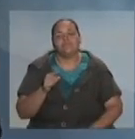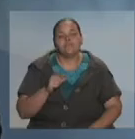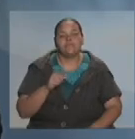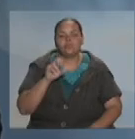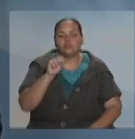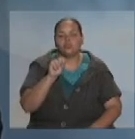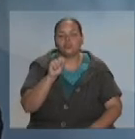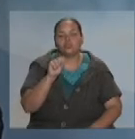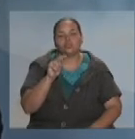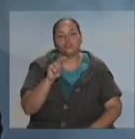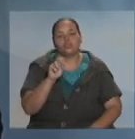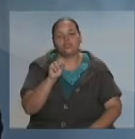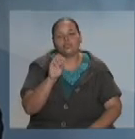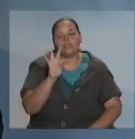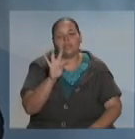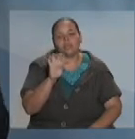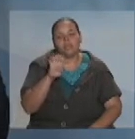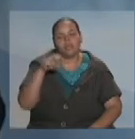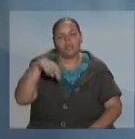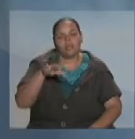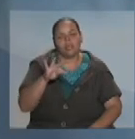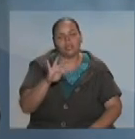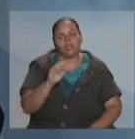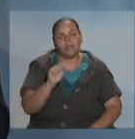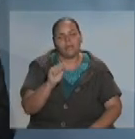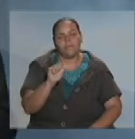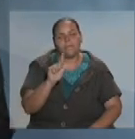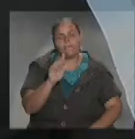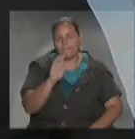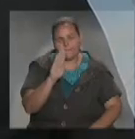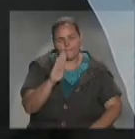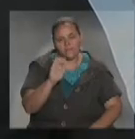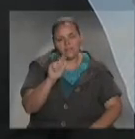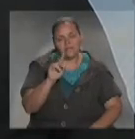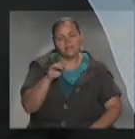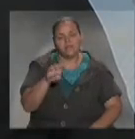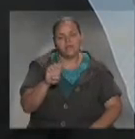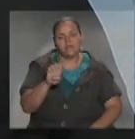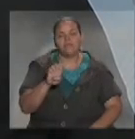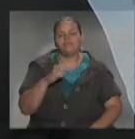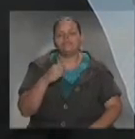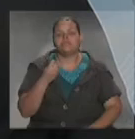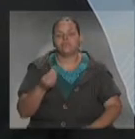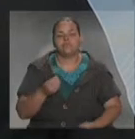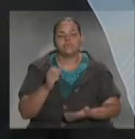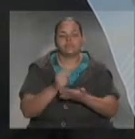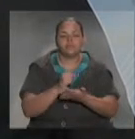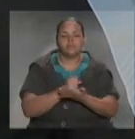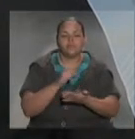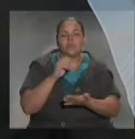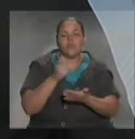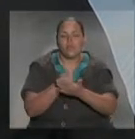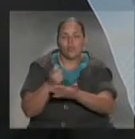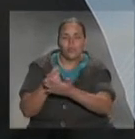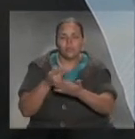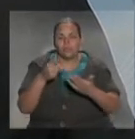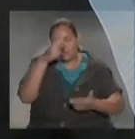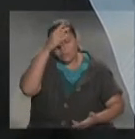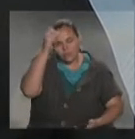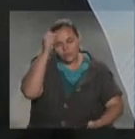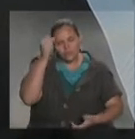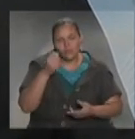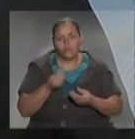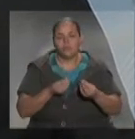adoção de critérios de sustentabilidade nas compras públicas? Bom, Marcela, há muito